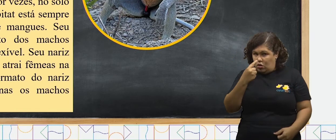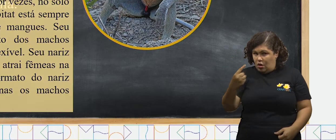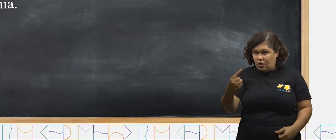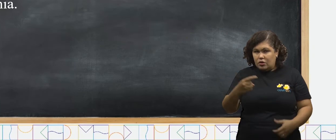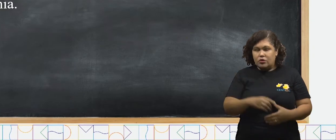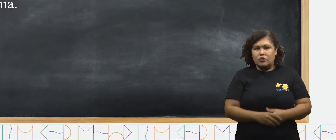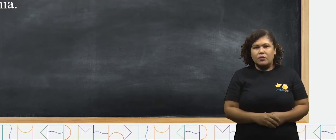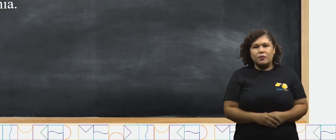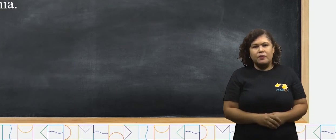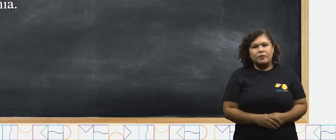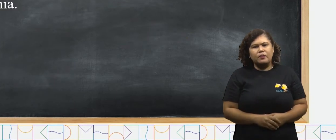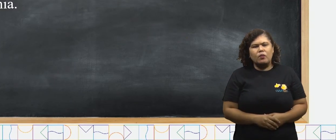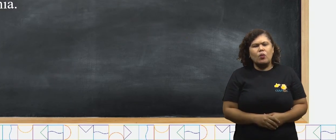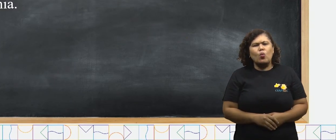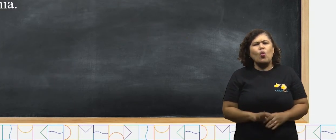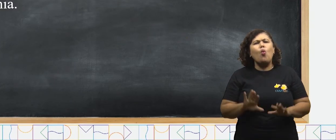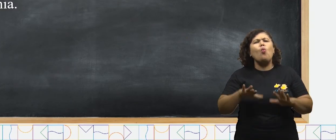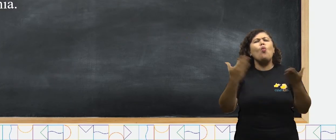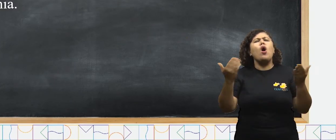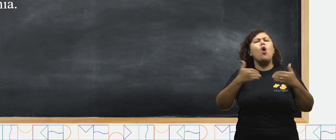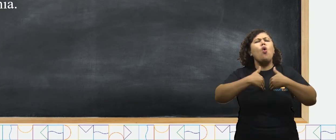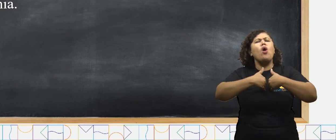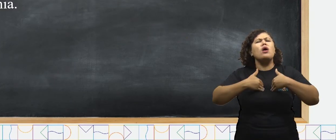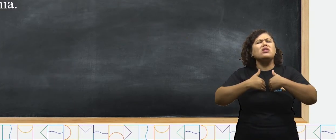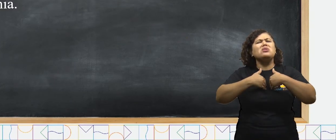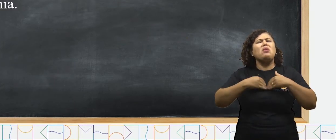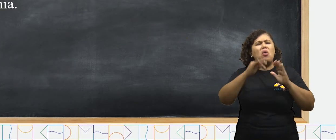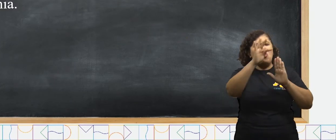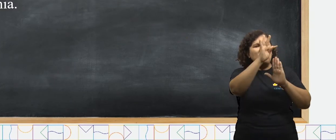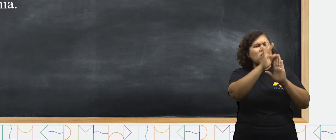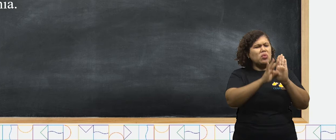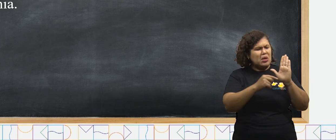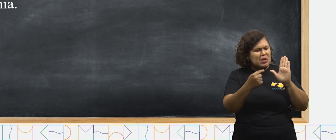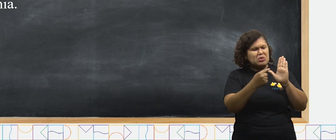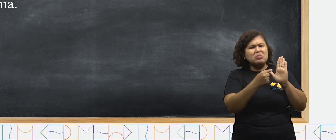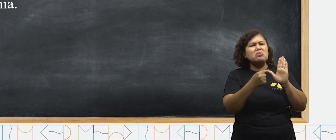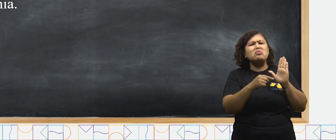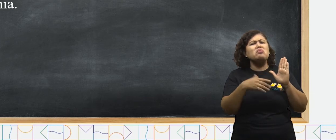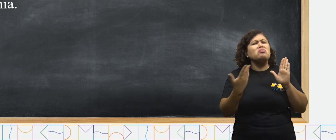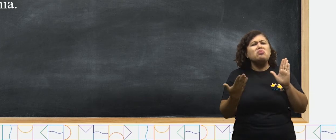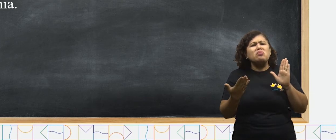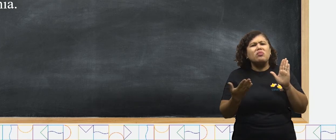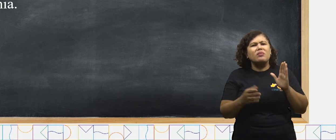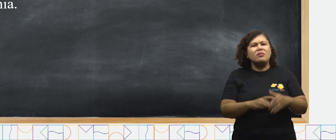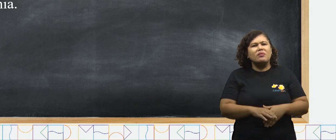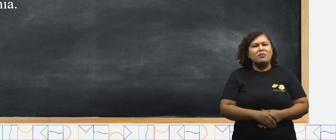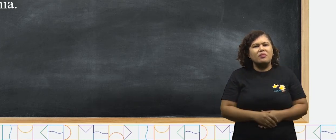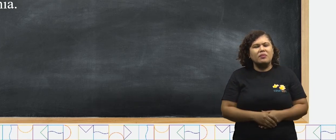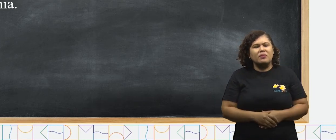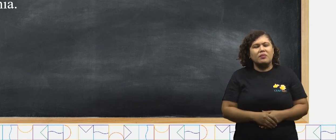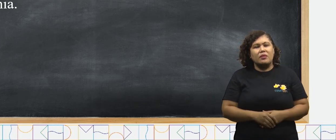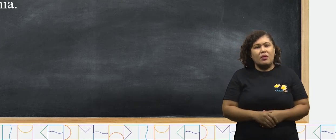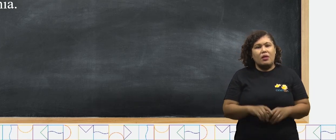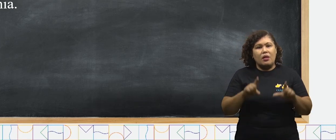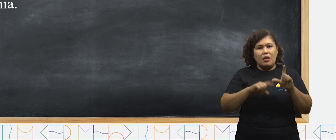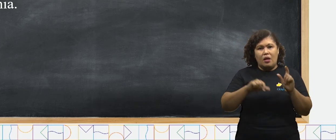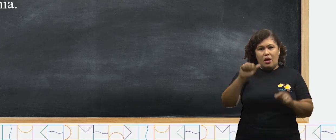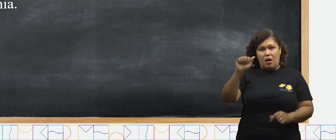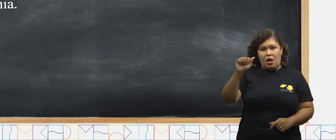saliente. Sobre qual animal o texto nos traz informações?